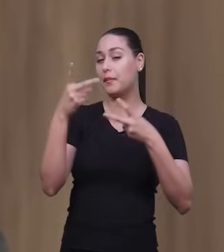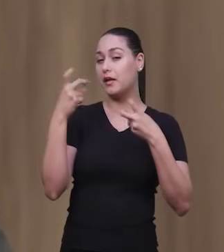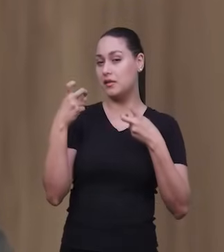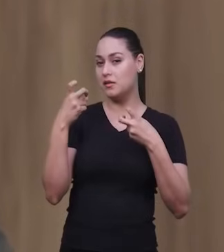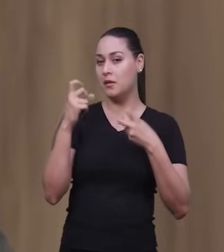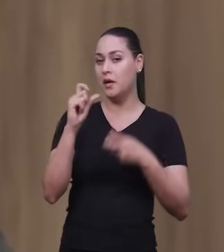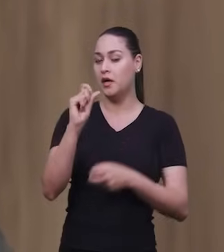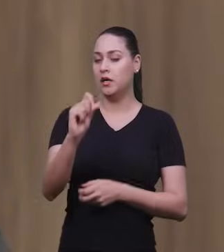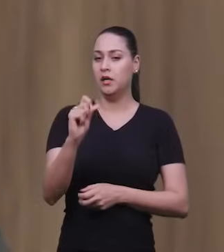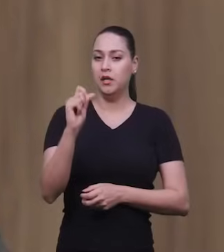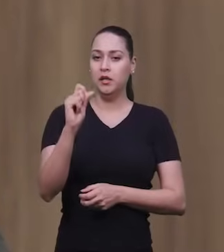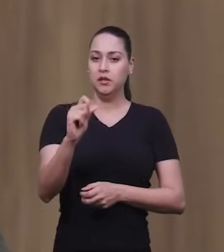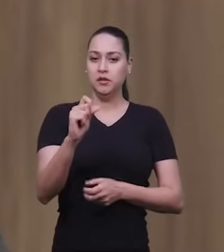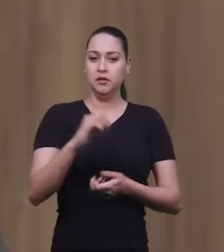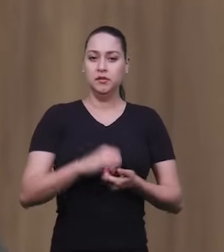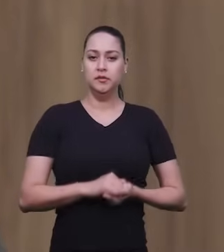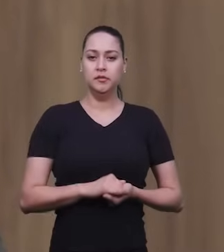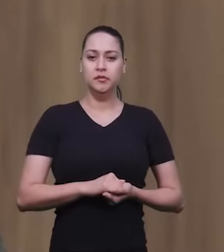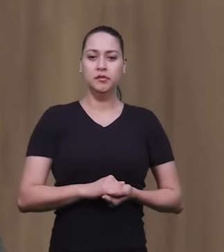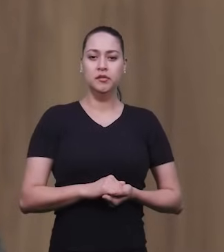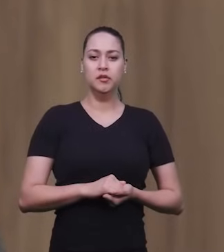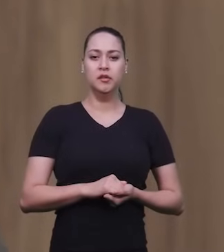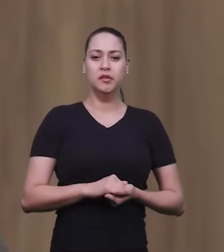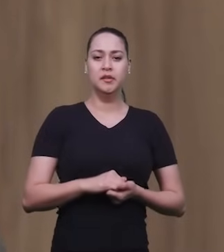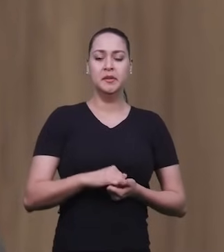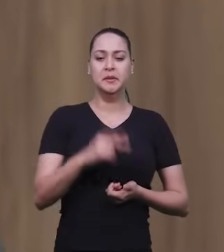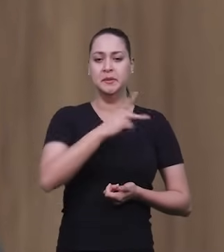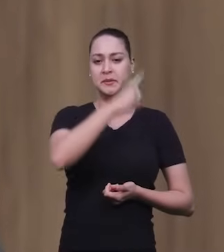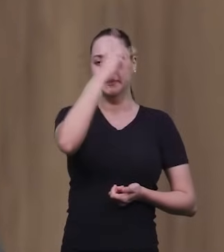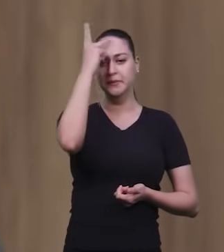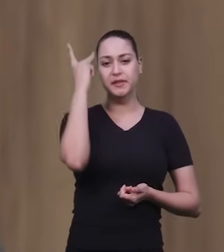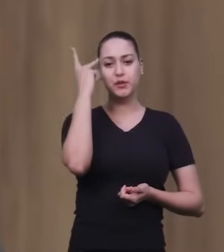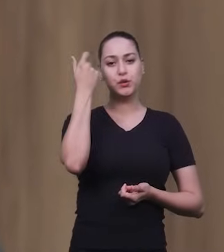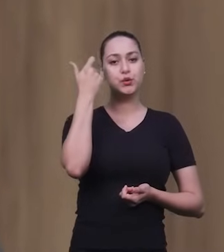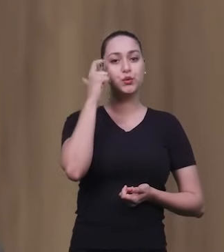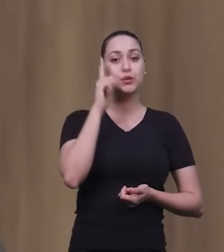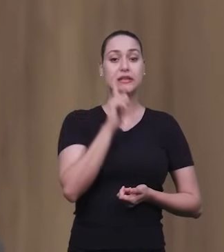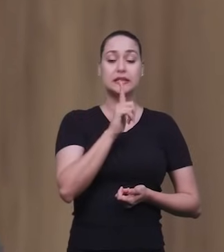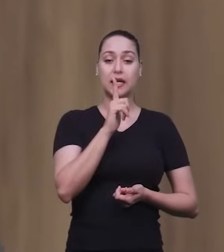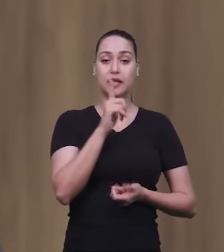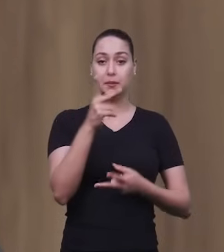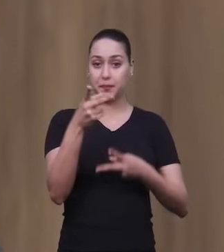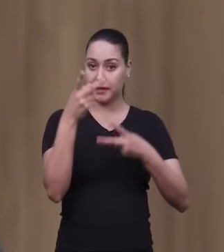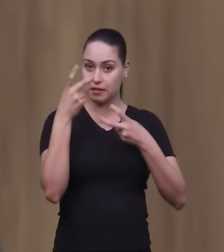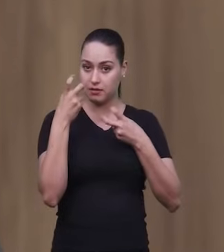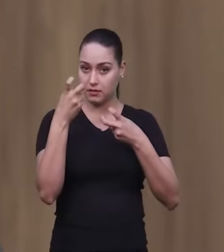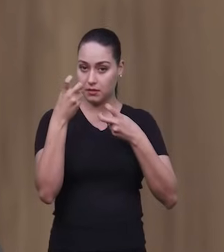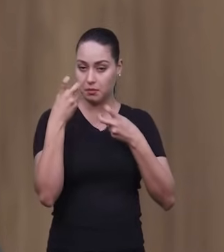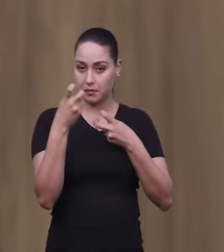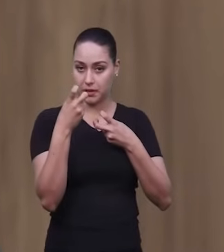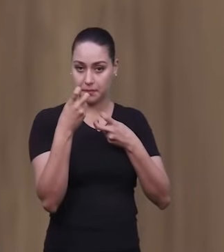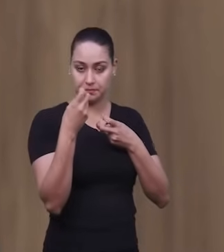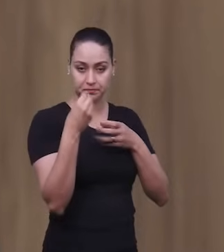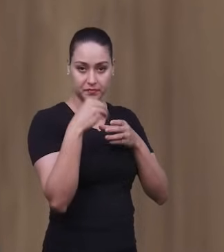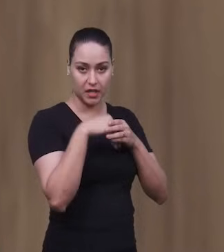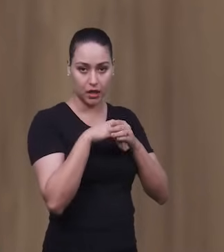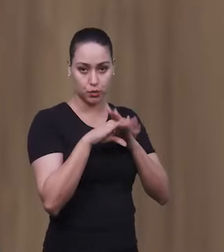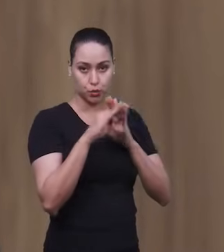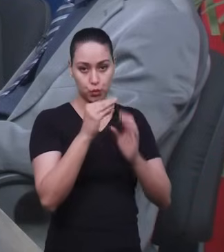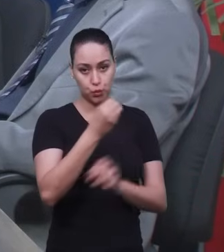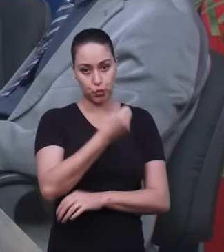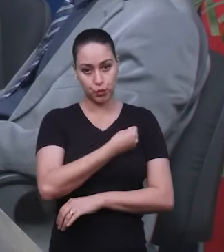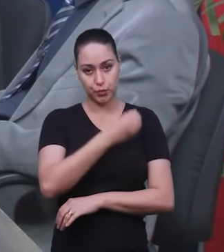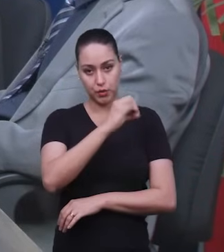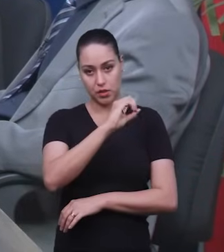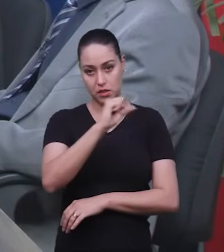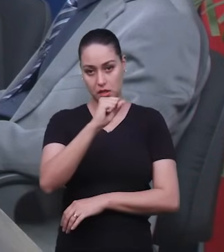que percebemos que as pessoas, elas já conseguem enxergar dentro do 0800